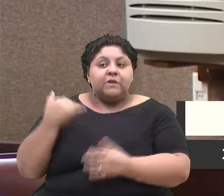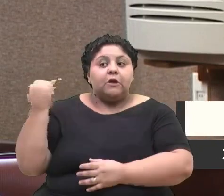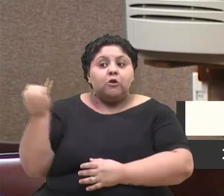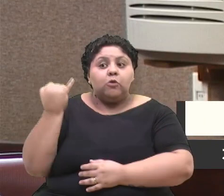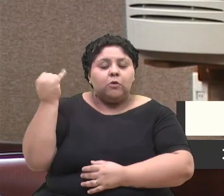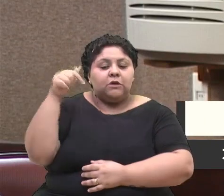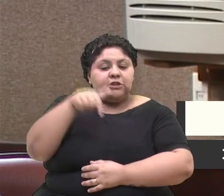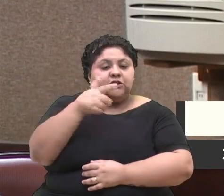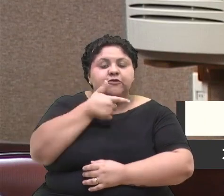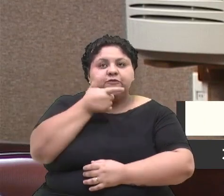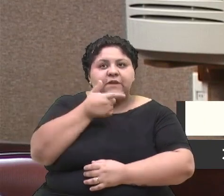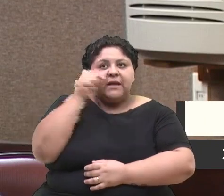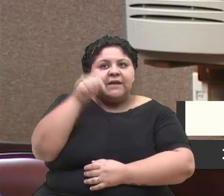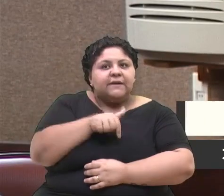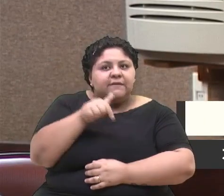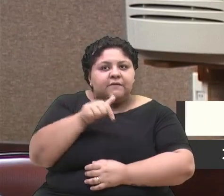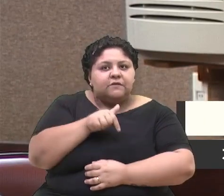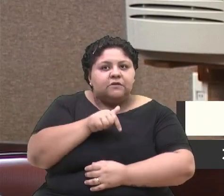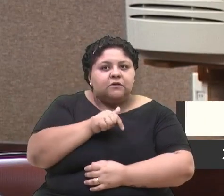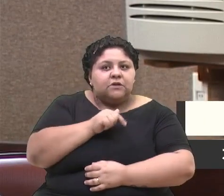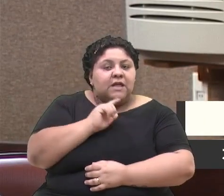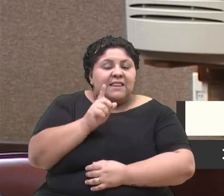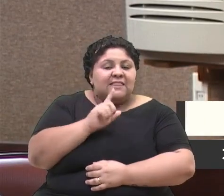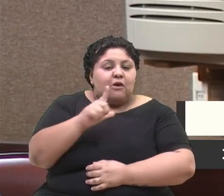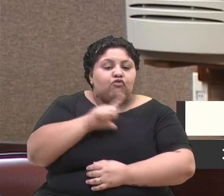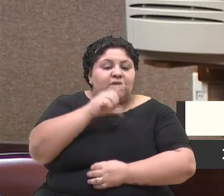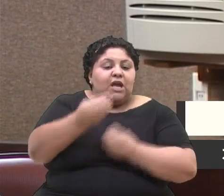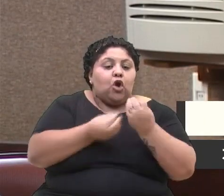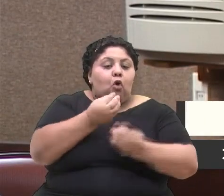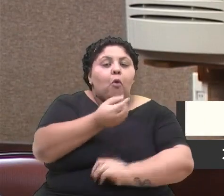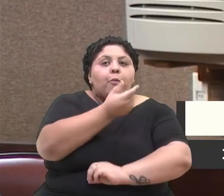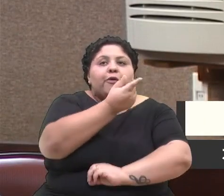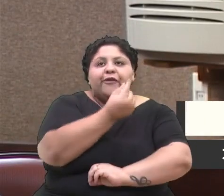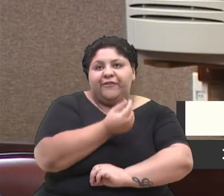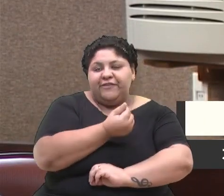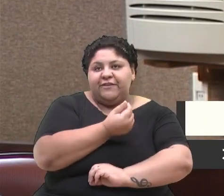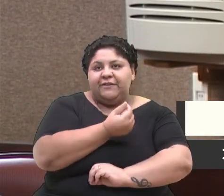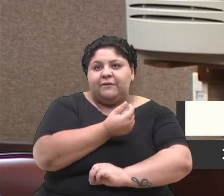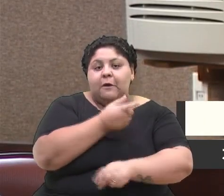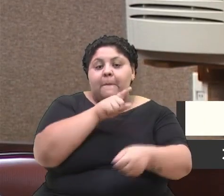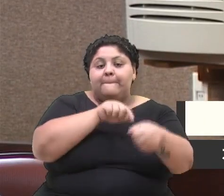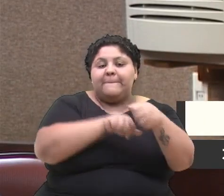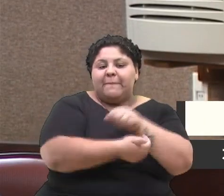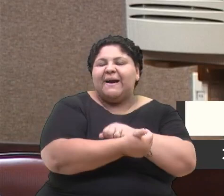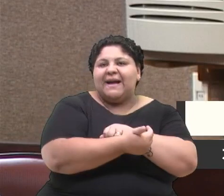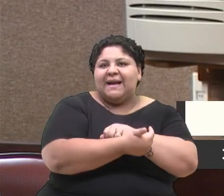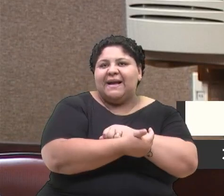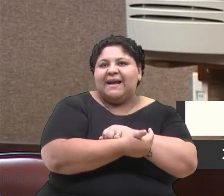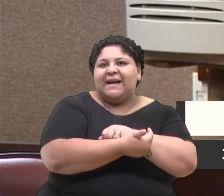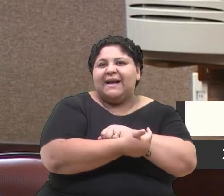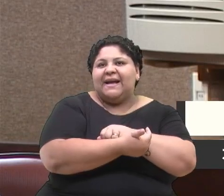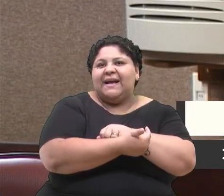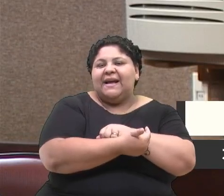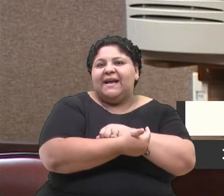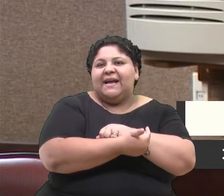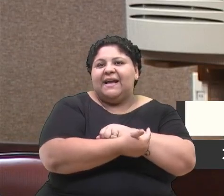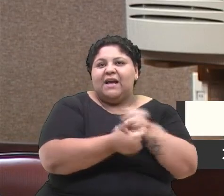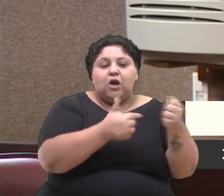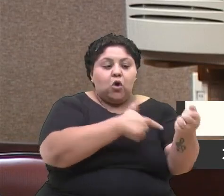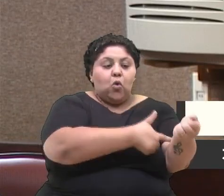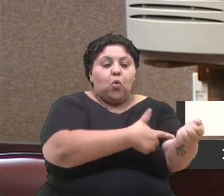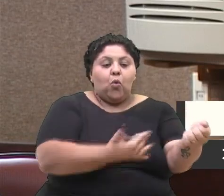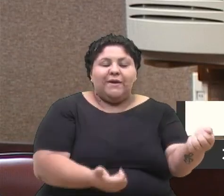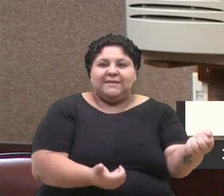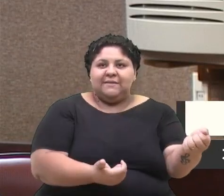gente destacar que não se possui orçamento para financiar a execução da despesa presente